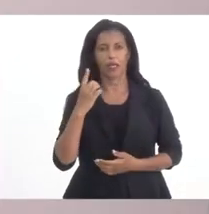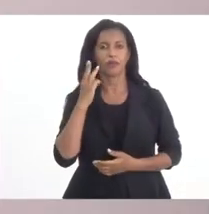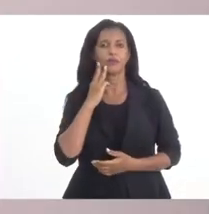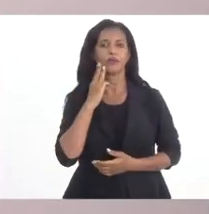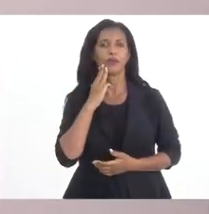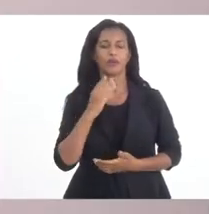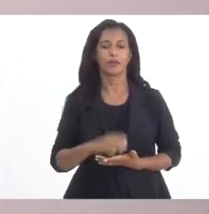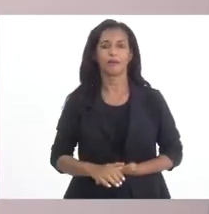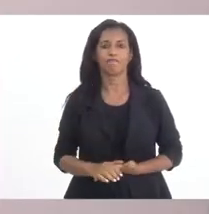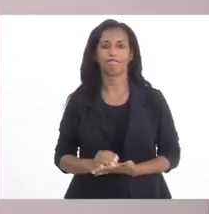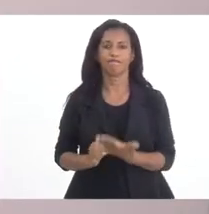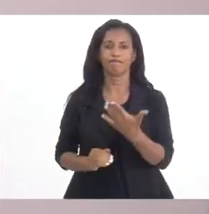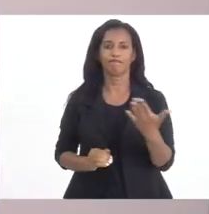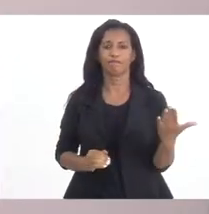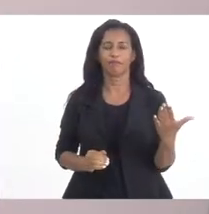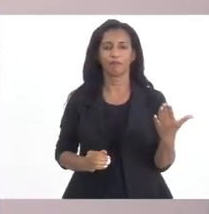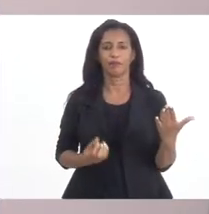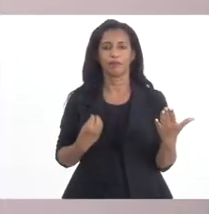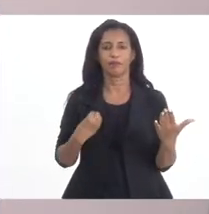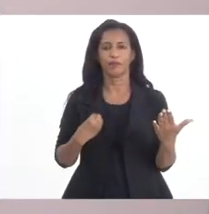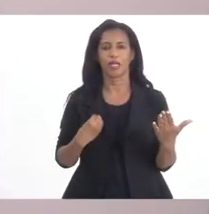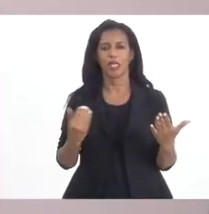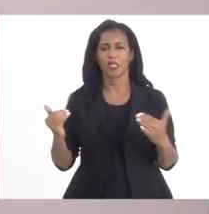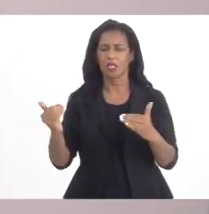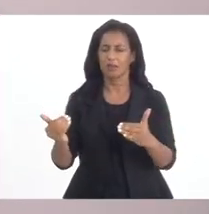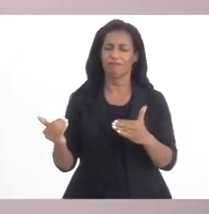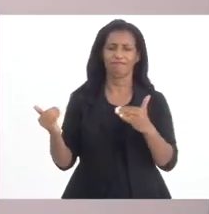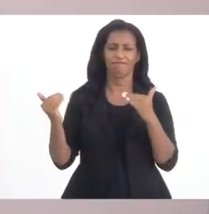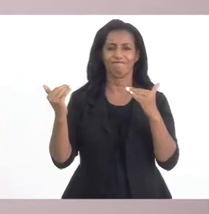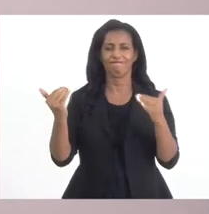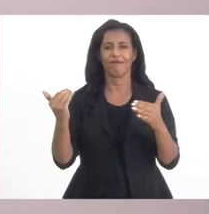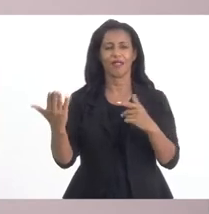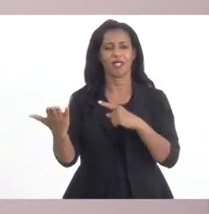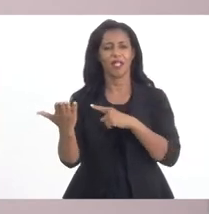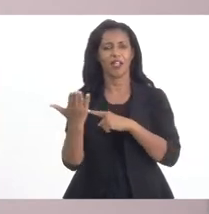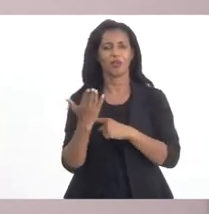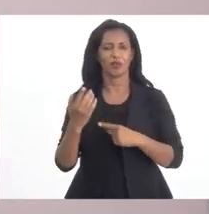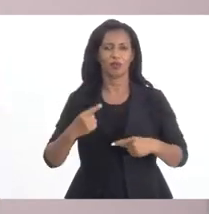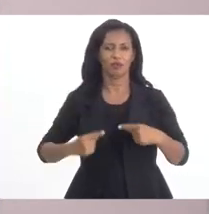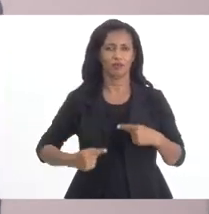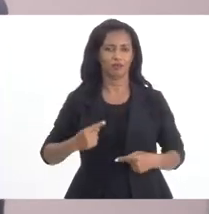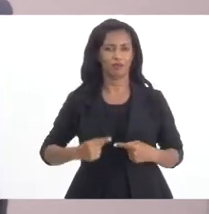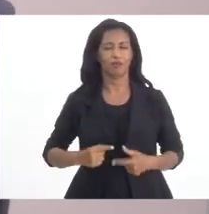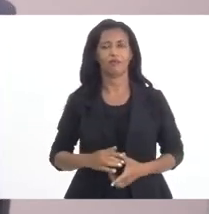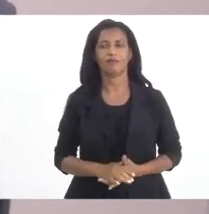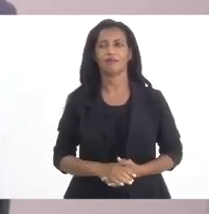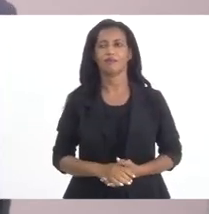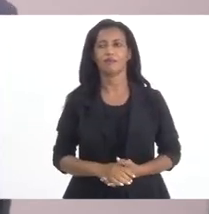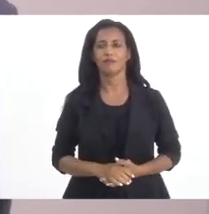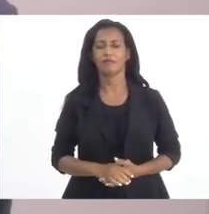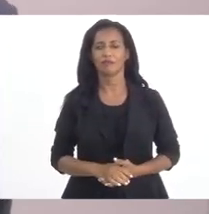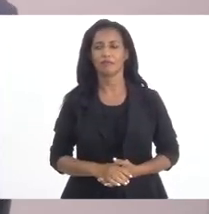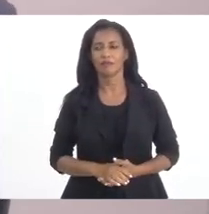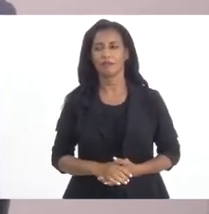Sua presença sempre engrandece e acrescenta ao nosso debate.